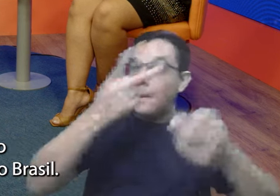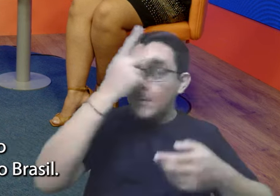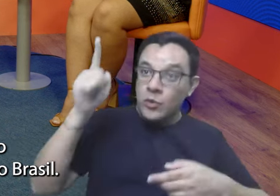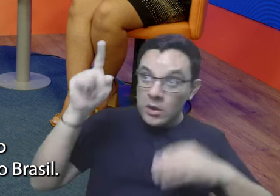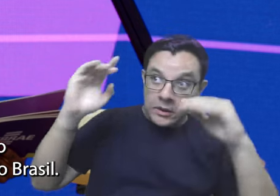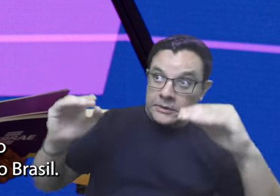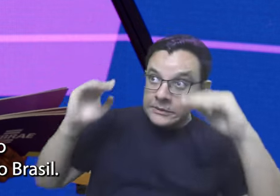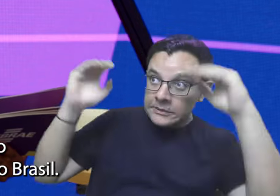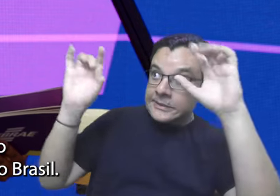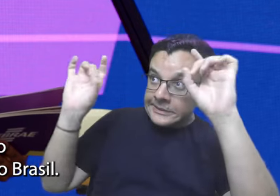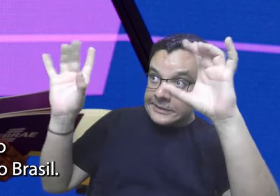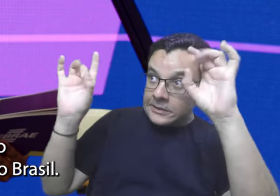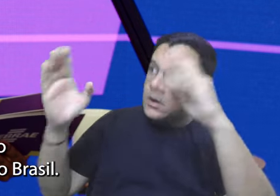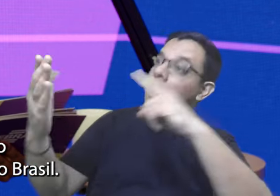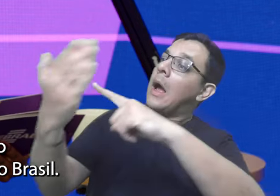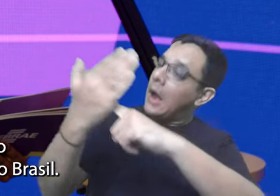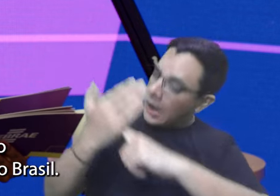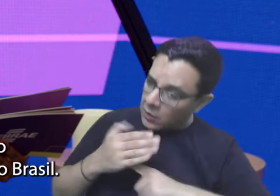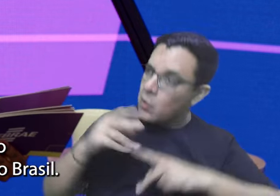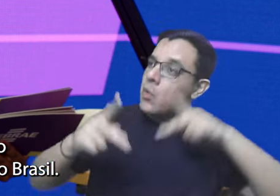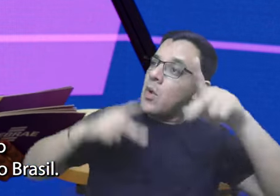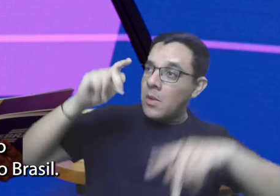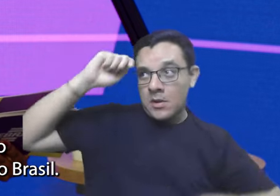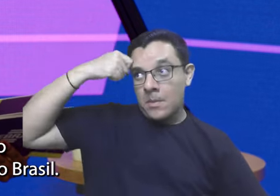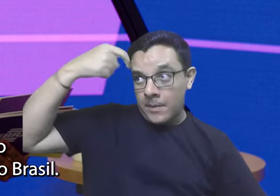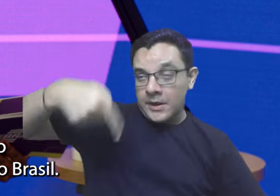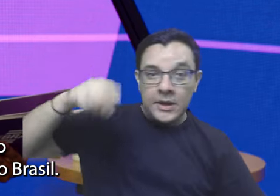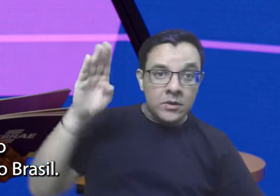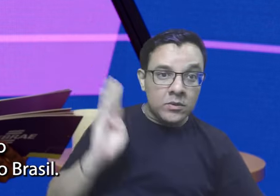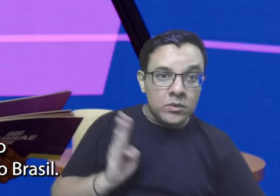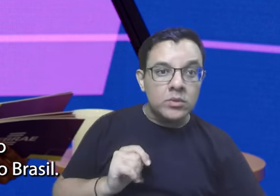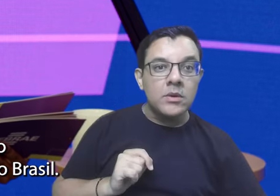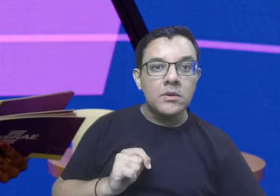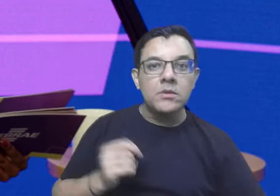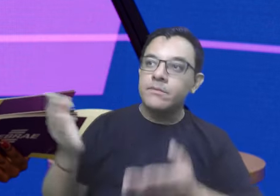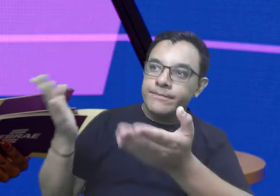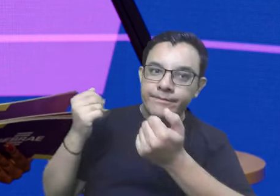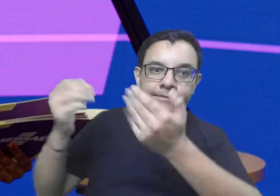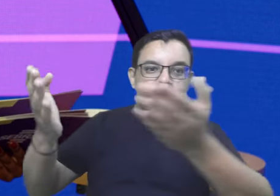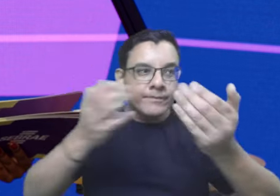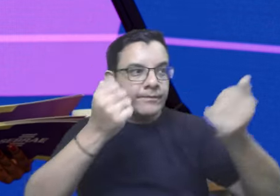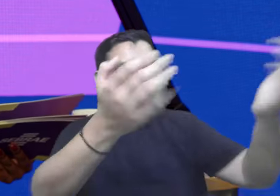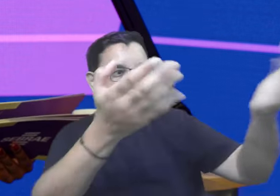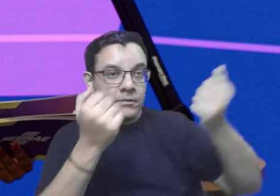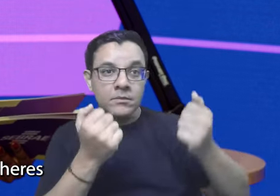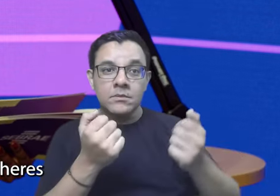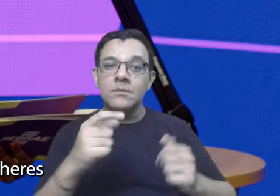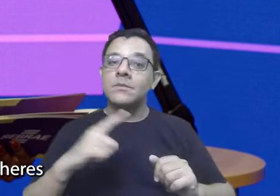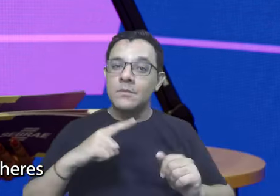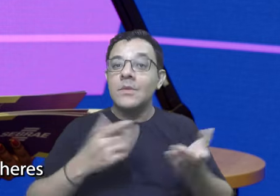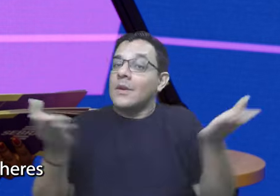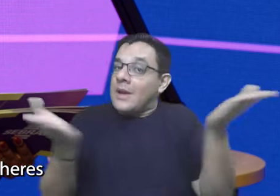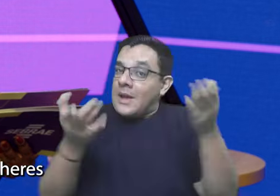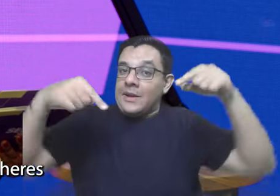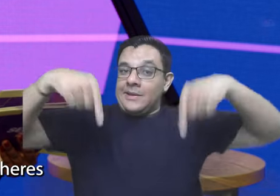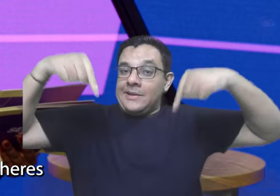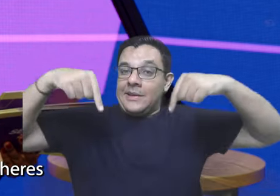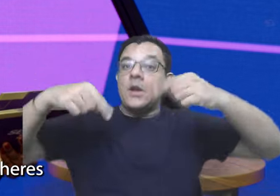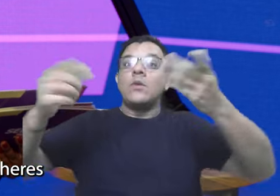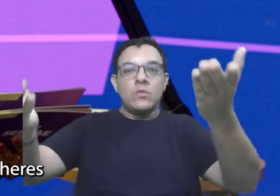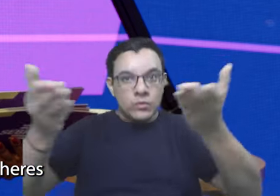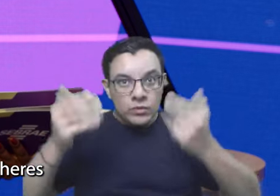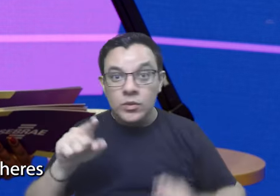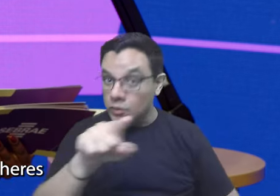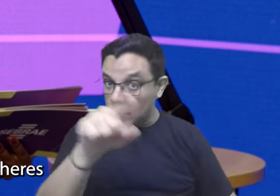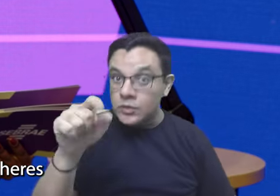privilégio para ajudar a população preta no Brasil perito e aqui a gente faz um Manifesto para que